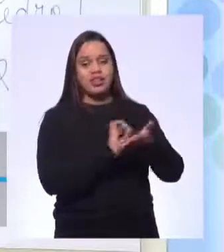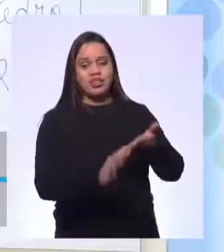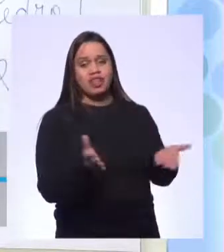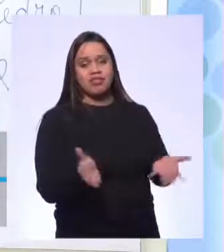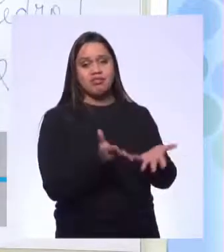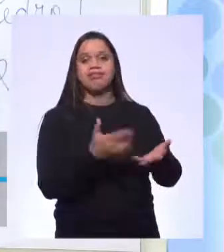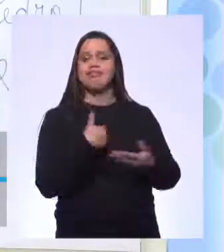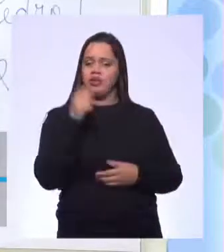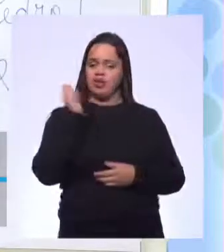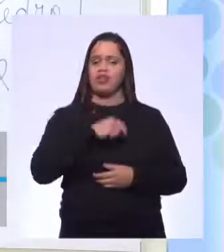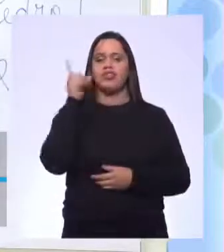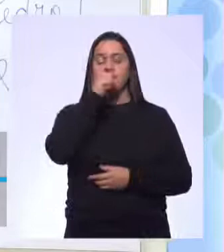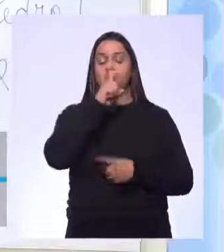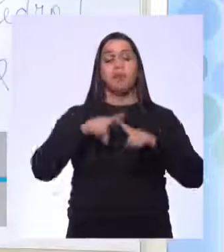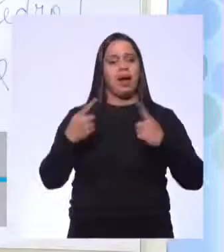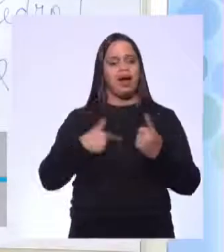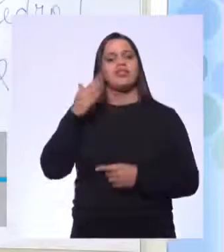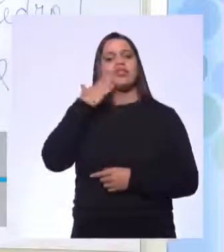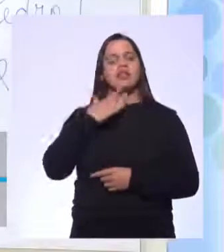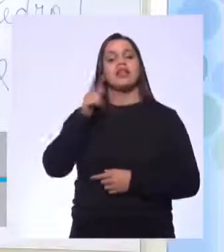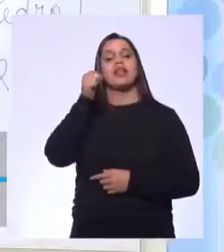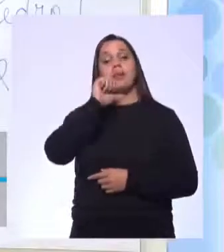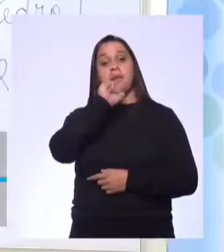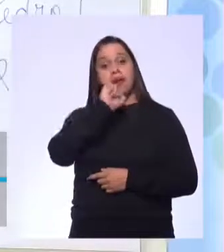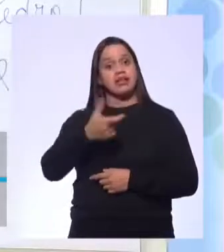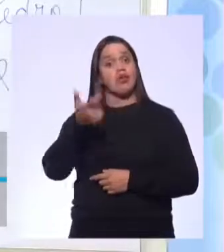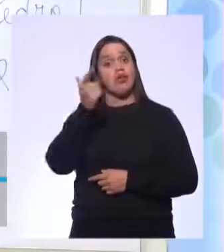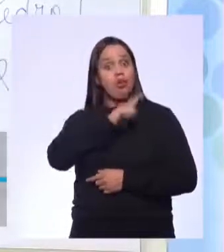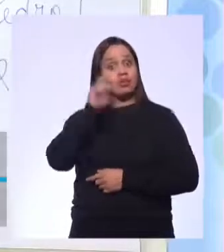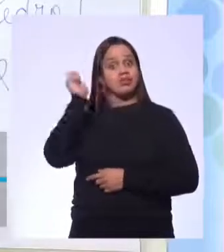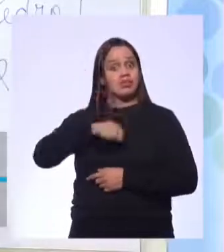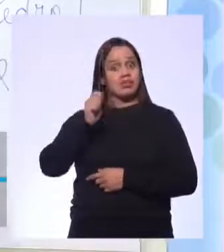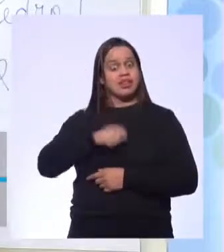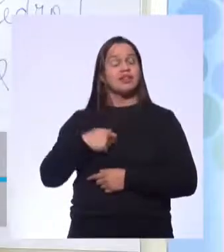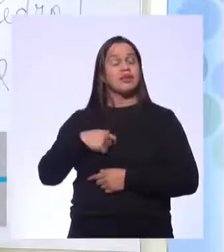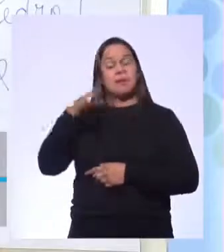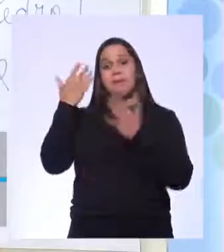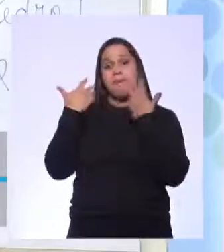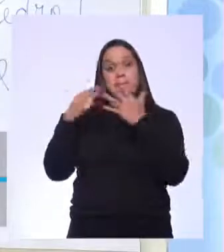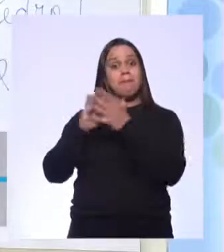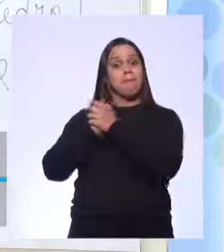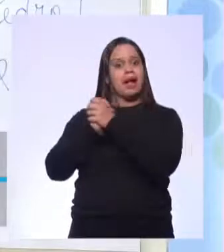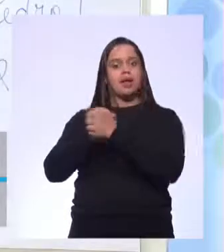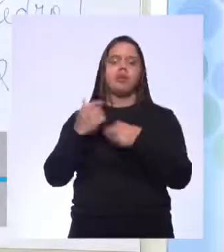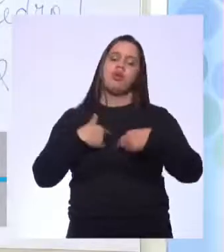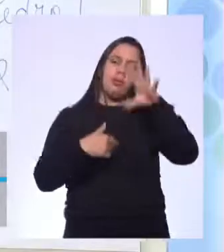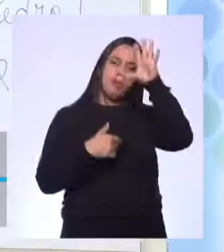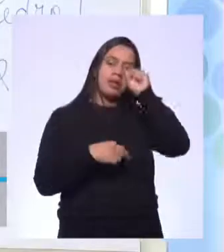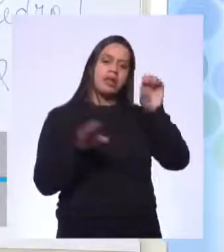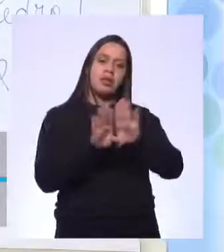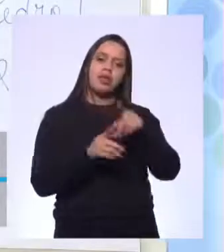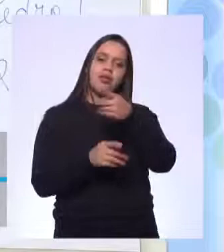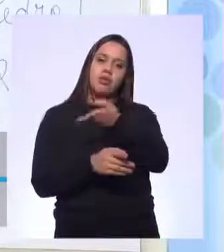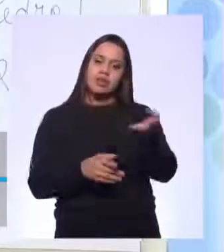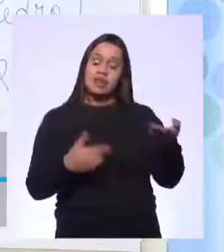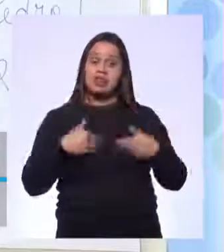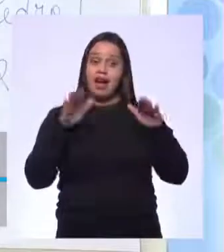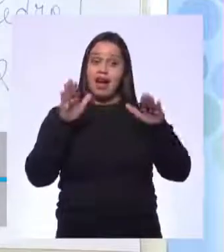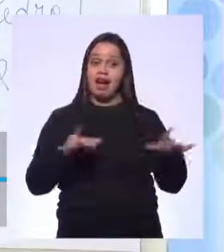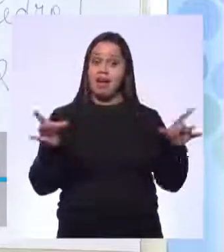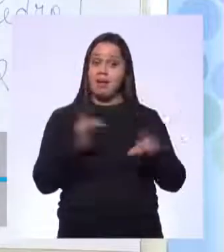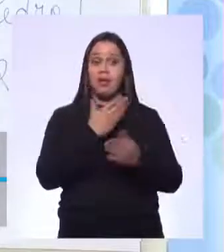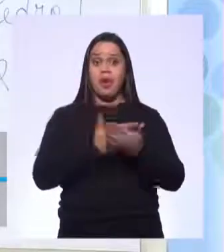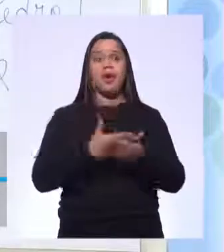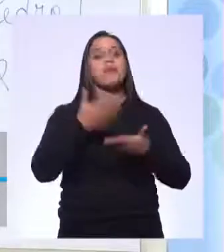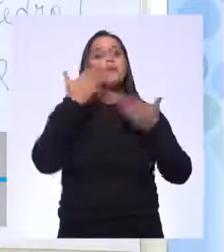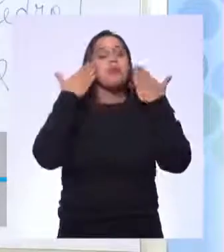atividades, mas eu sei que tem mães aí que estão conseguindo, parabéns, e eu estou aprendendo com vocês também. E fico por aqui, muito obrigada